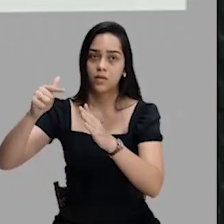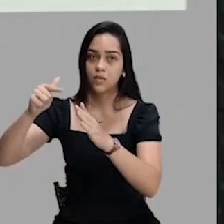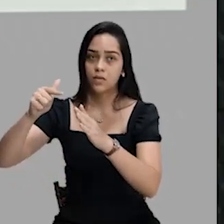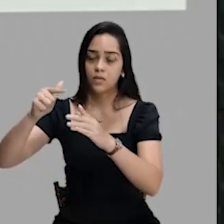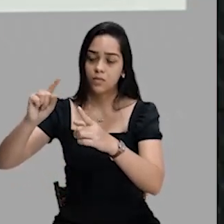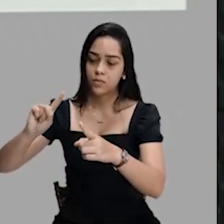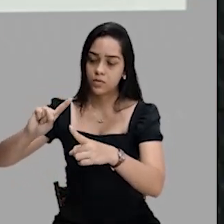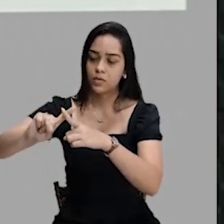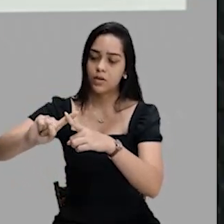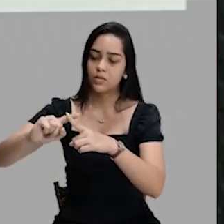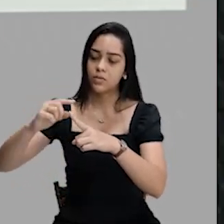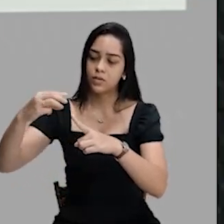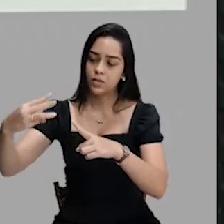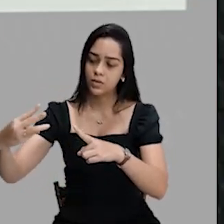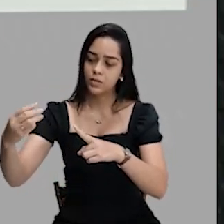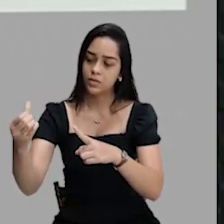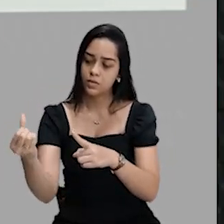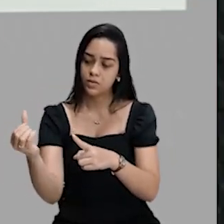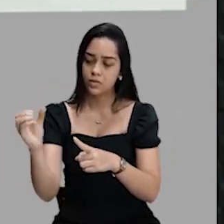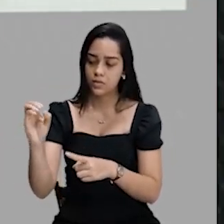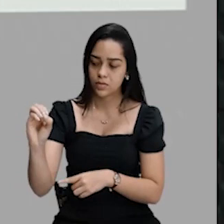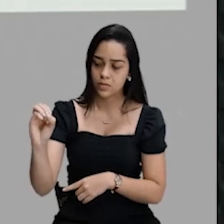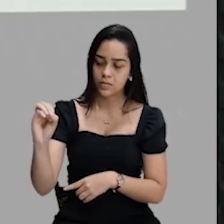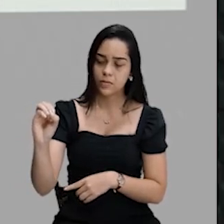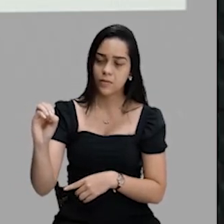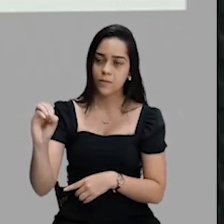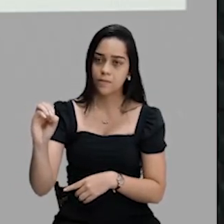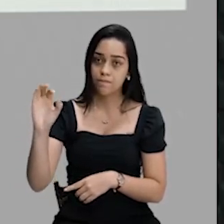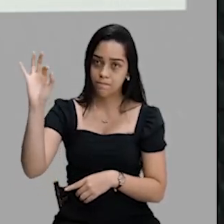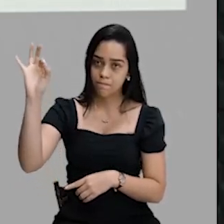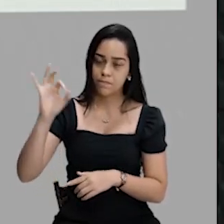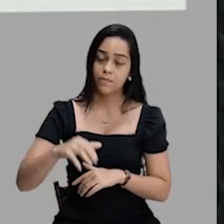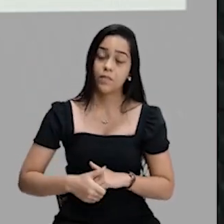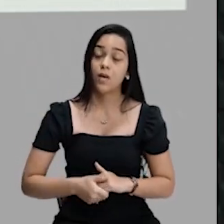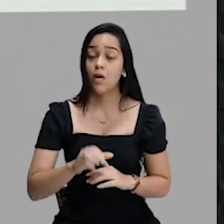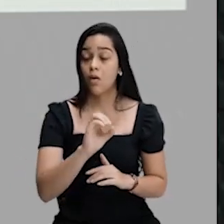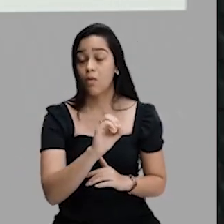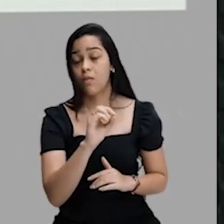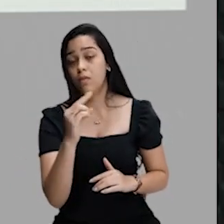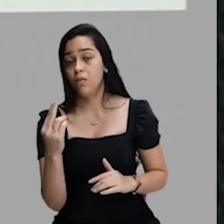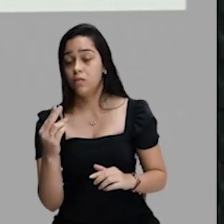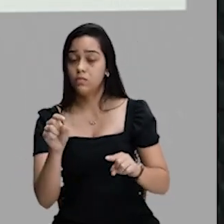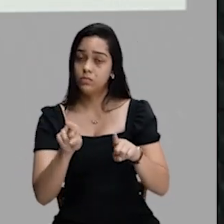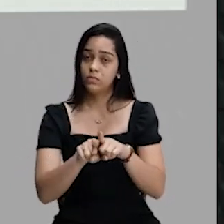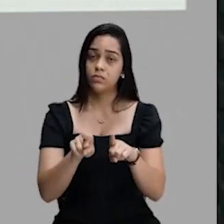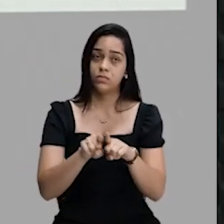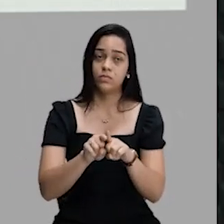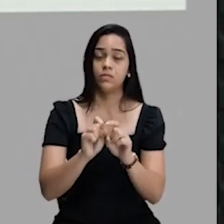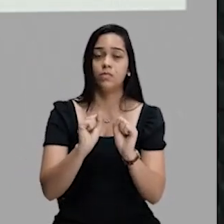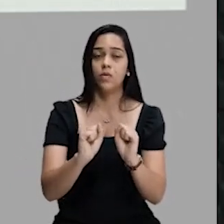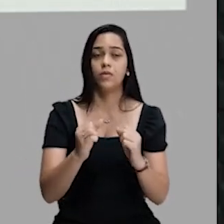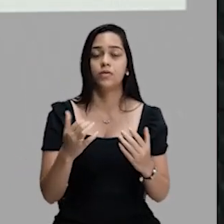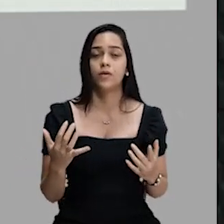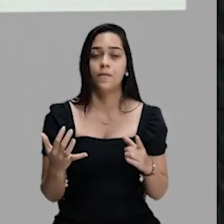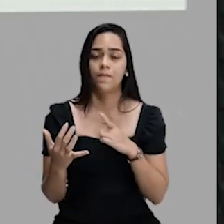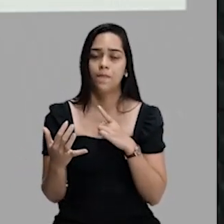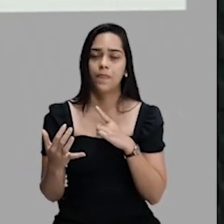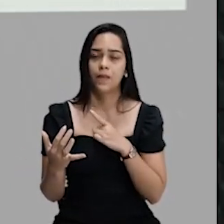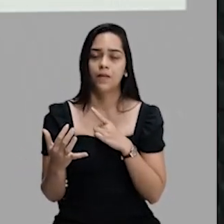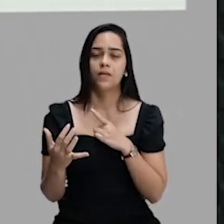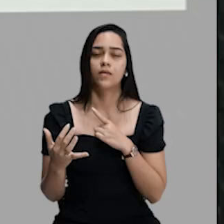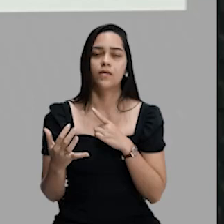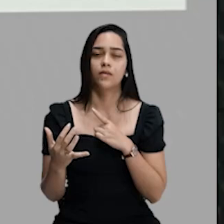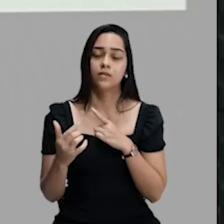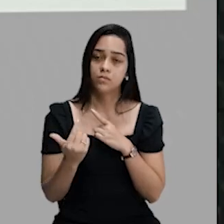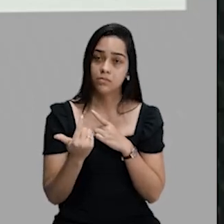multiplicado por 360 graus. Ou ainda, né, essa fórmula pode ser vista dessa